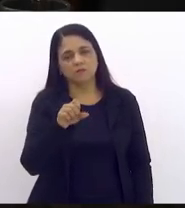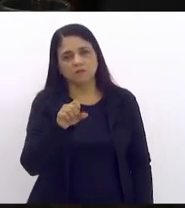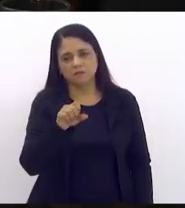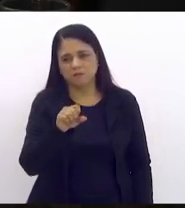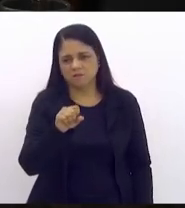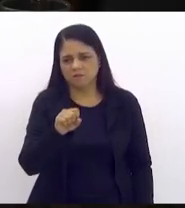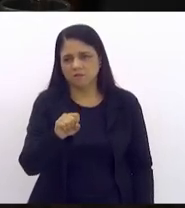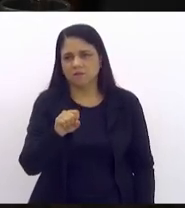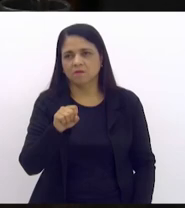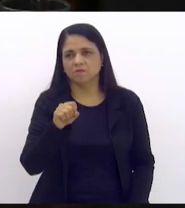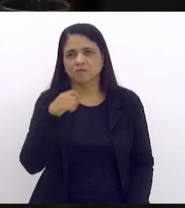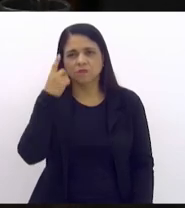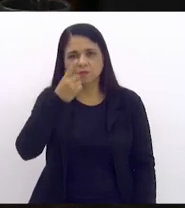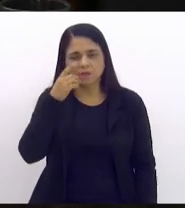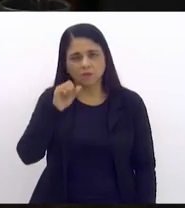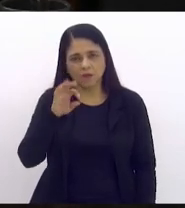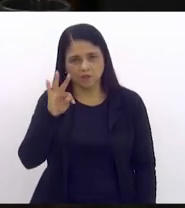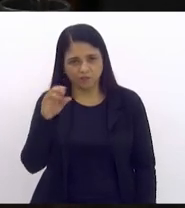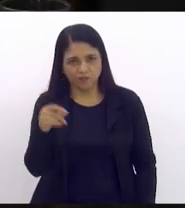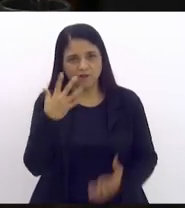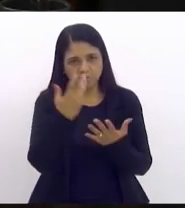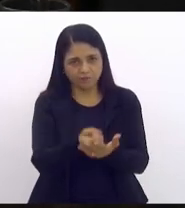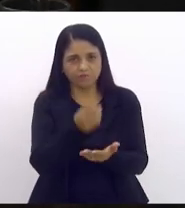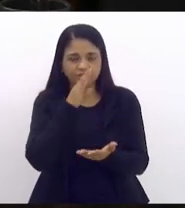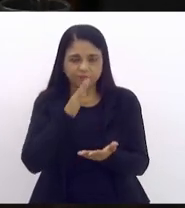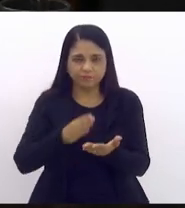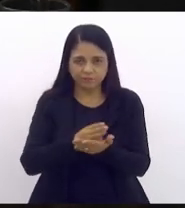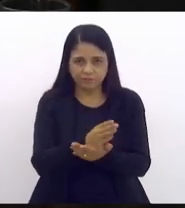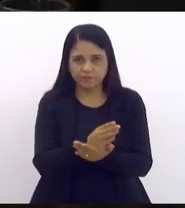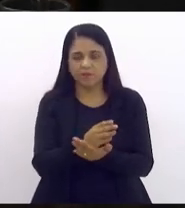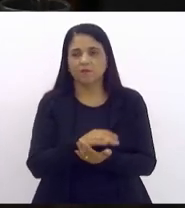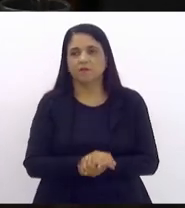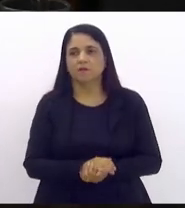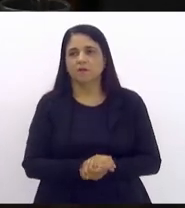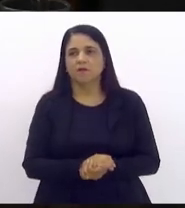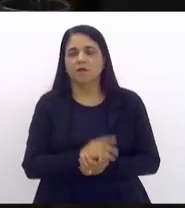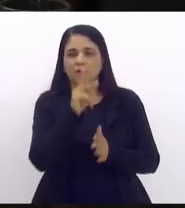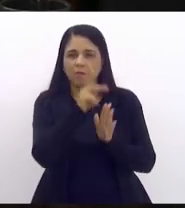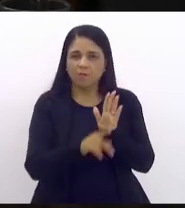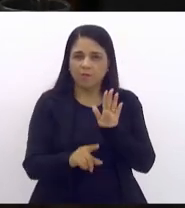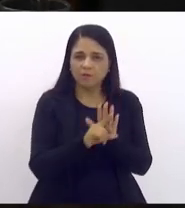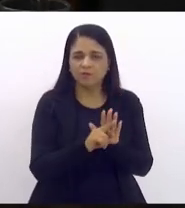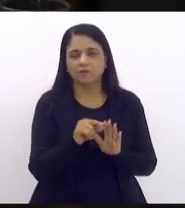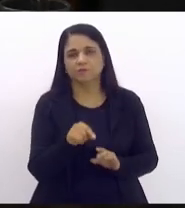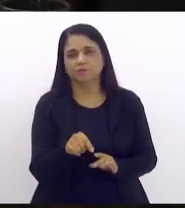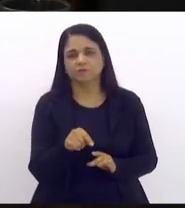deputado Átila Nunes, senhores que aprovam, permaneçam como estão, aprovado. Há sobre a mesa